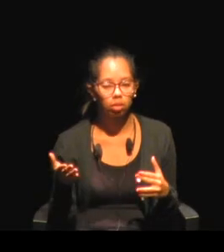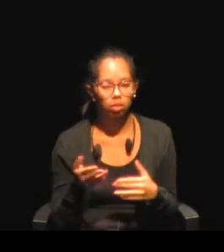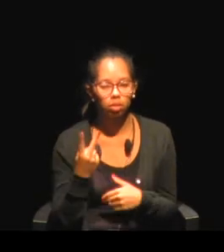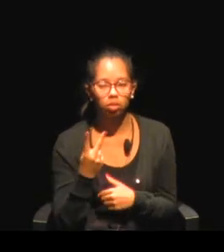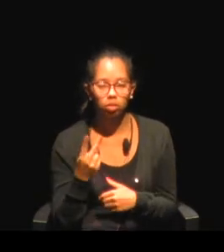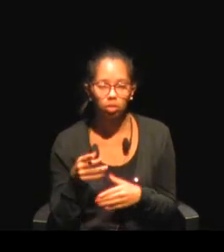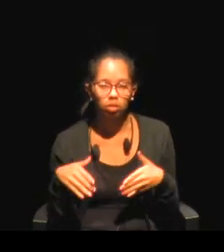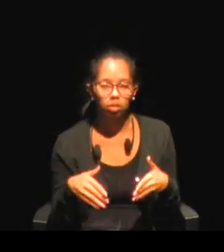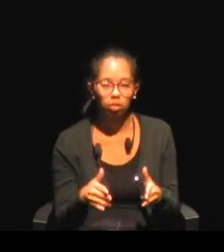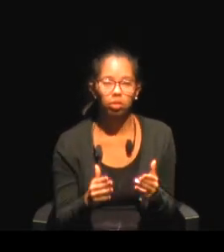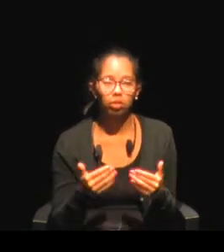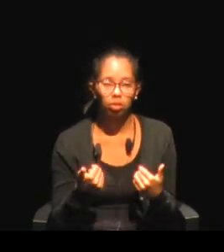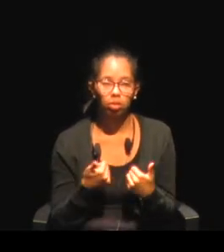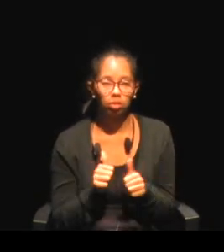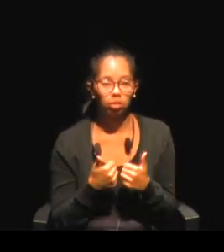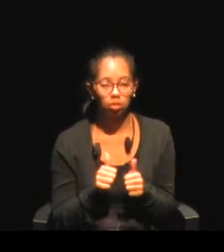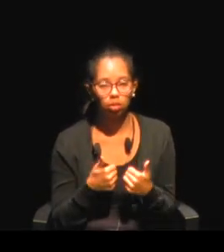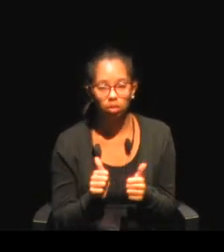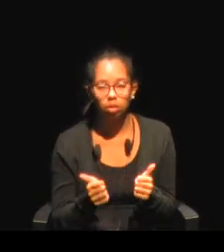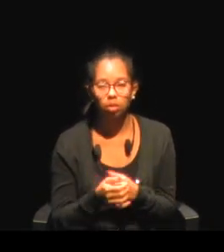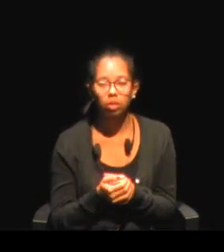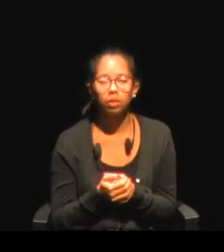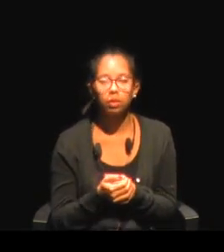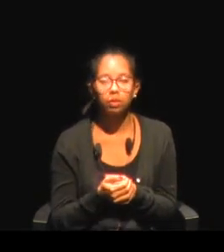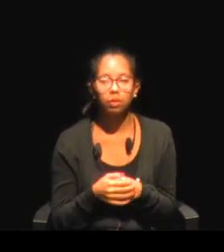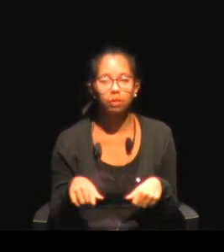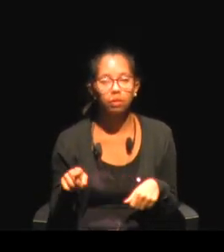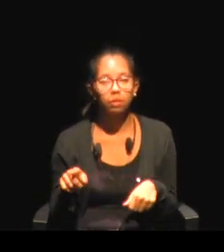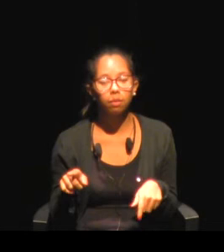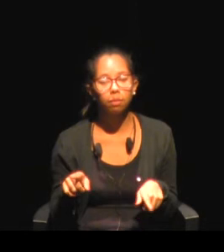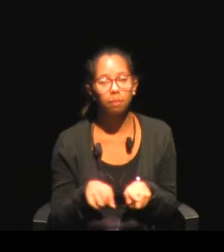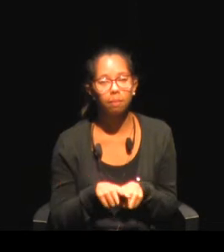de dois grandes corredores de transporte público